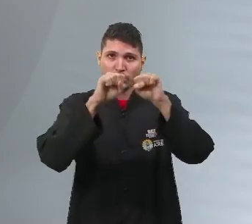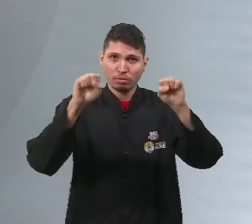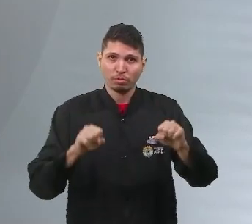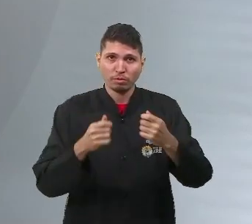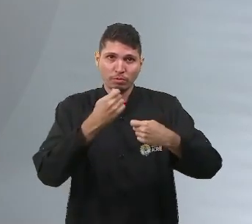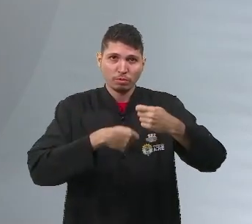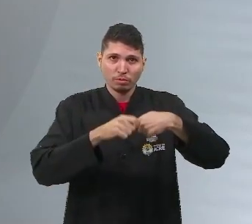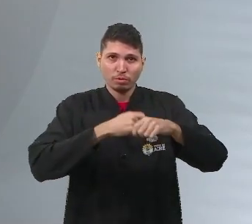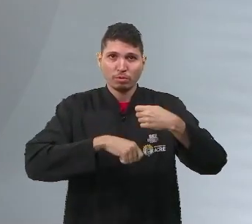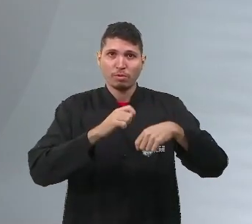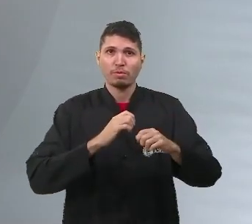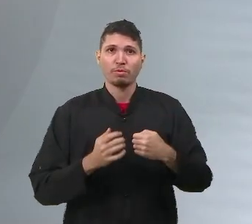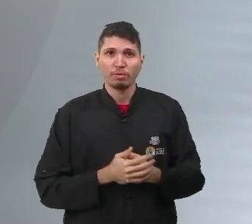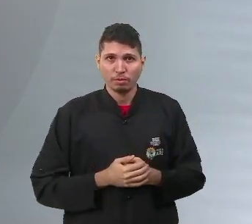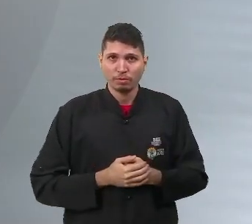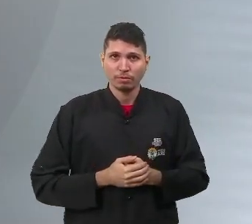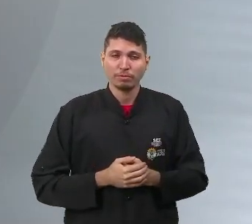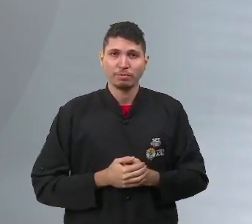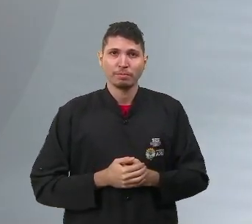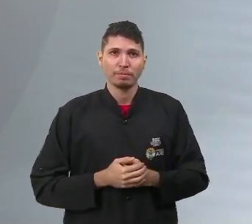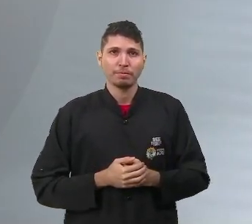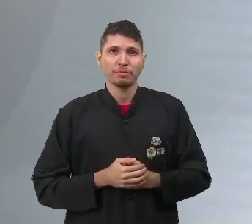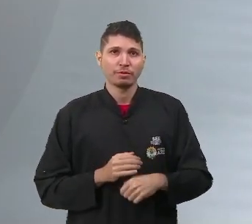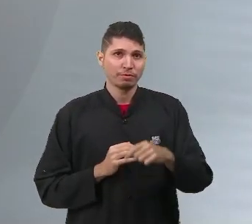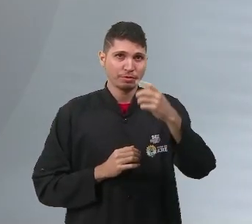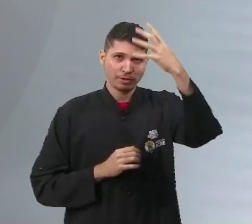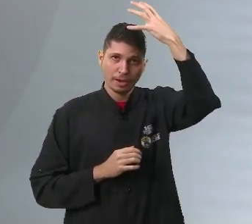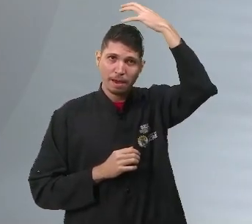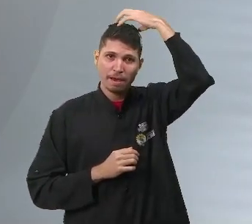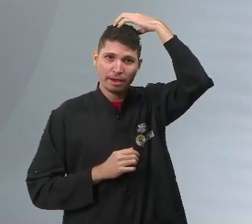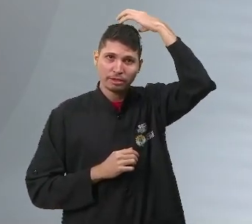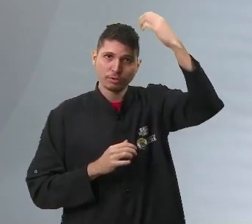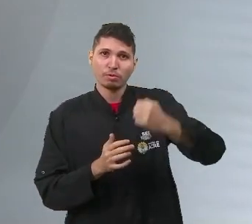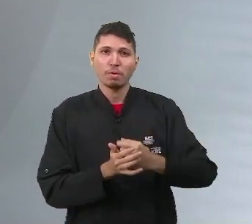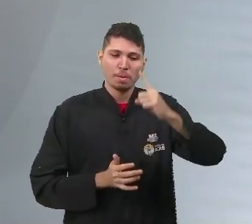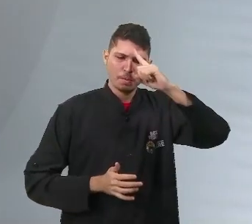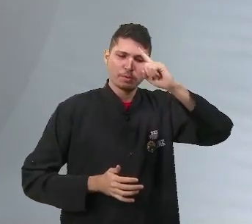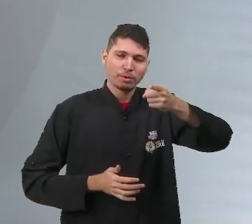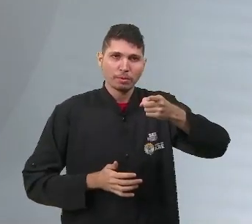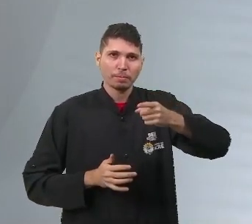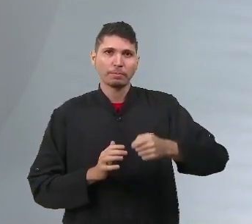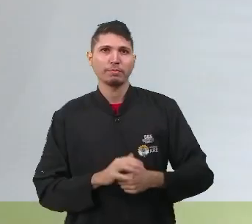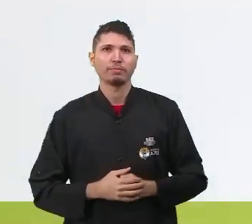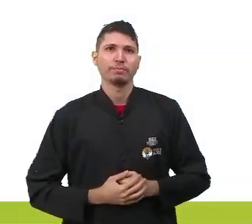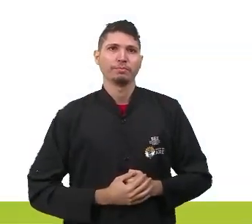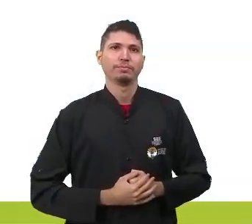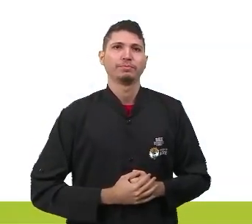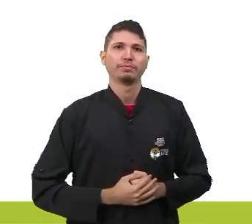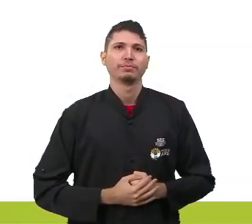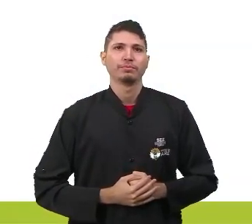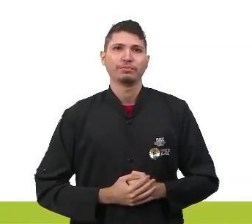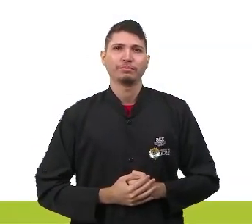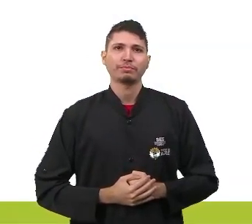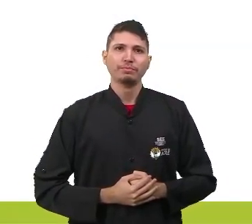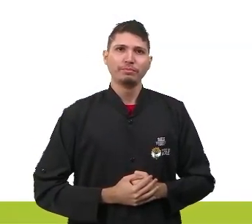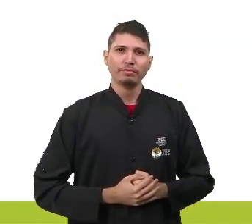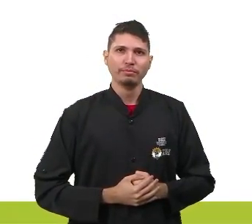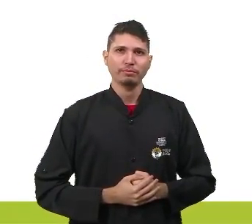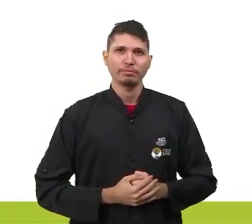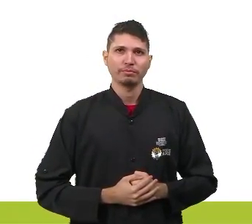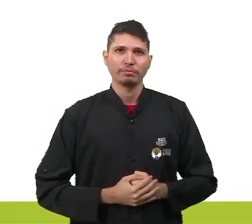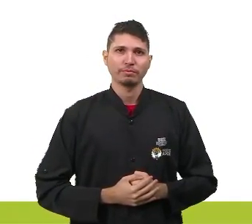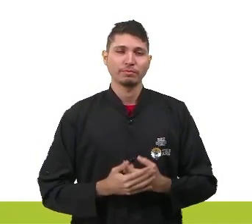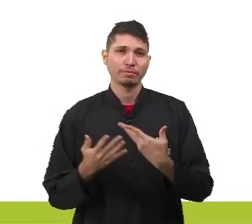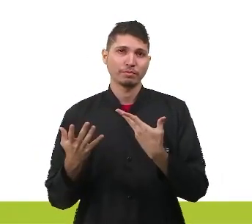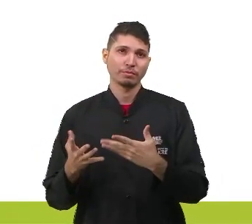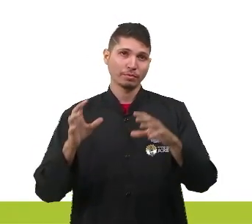do antigo regime, o contexto na qual você tinha rei com poderes absolutos. Vamos seguir então. Aqui eu tenho um